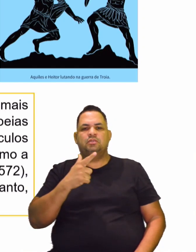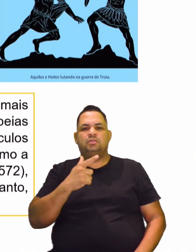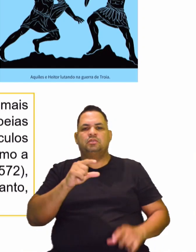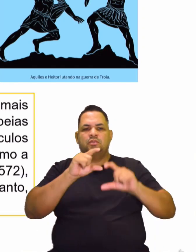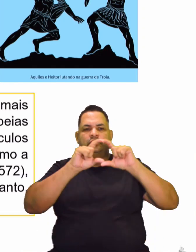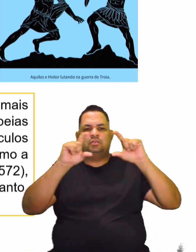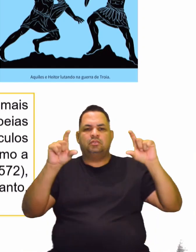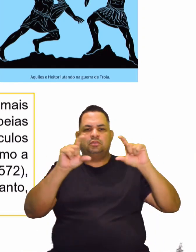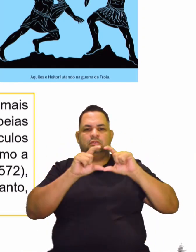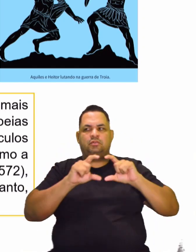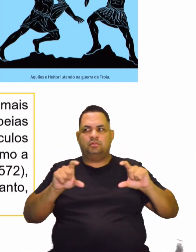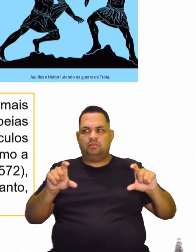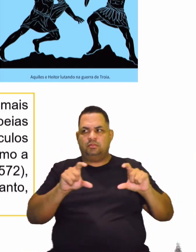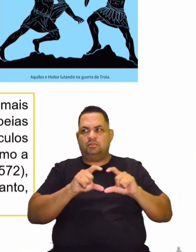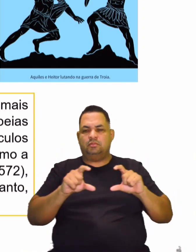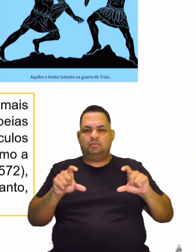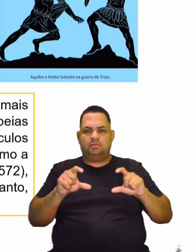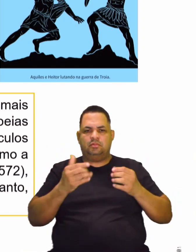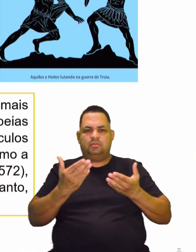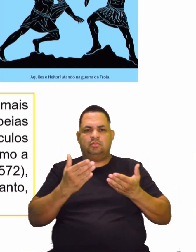versos que muitas vezes